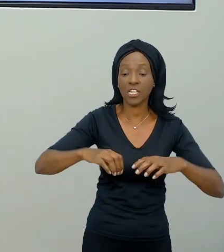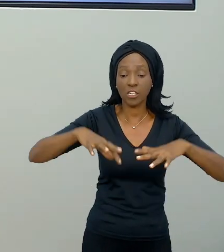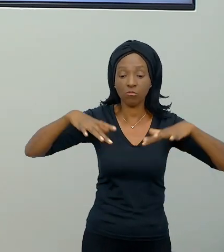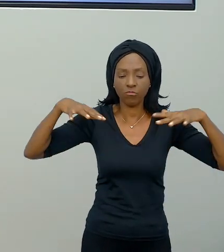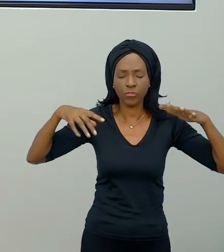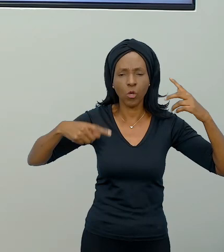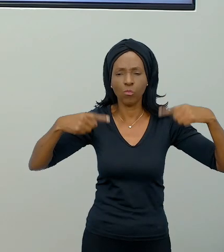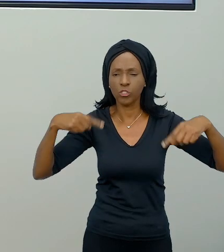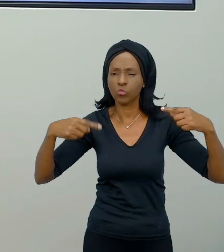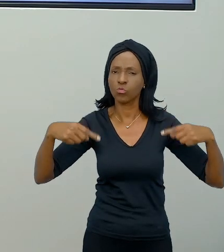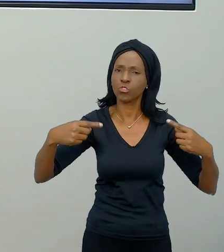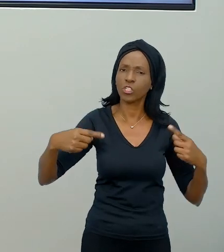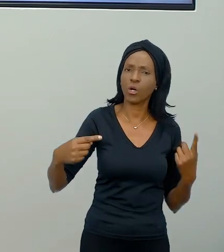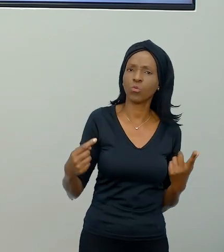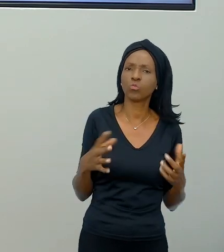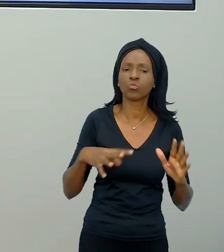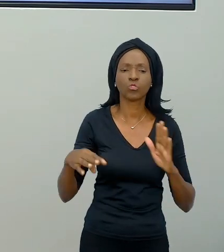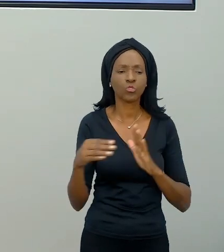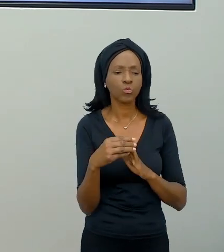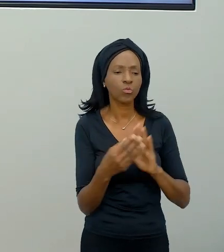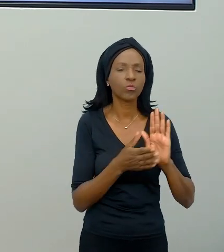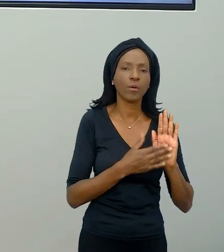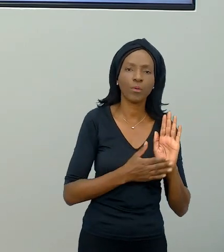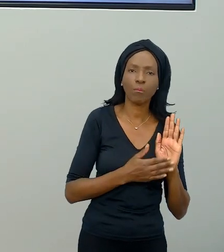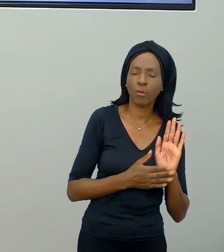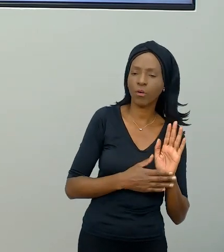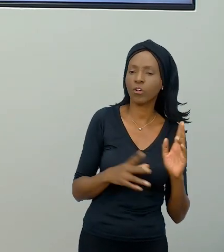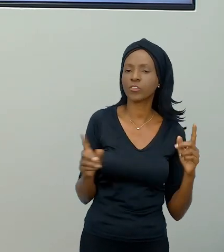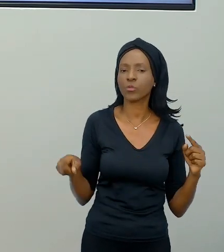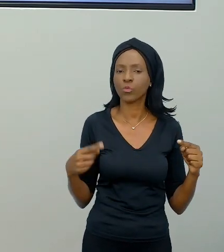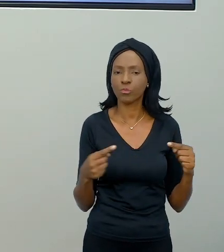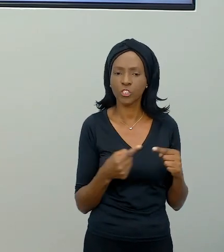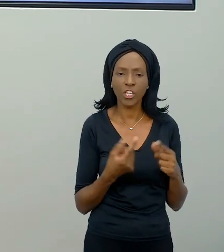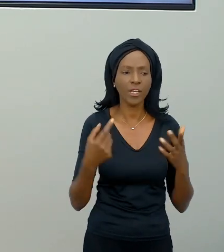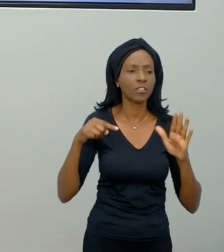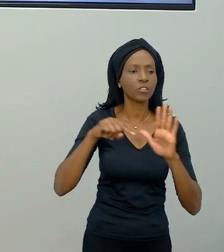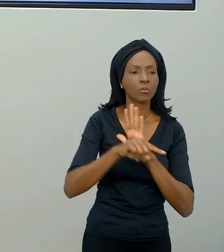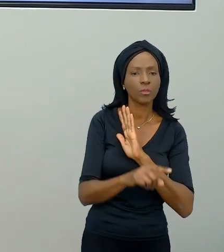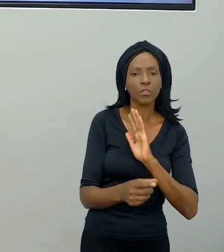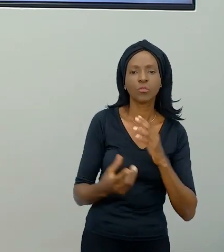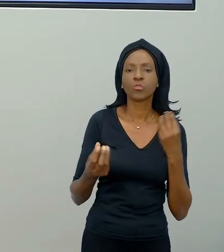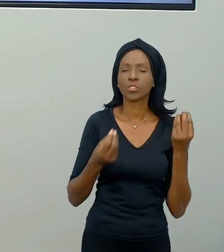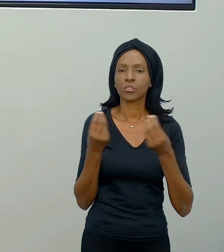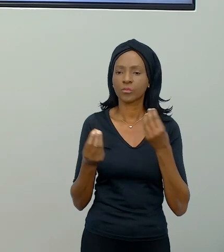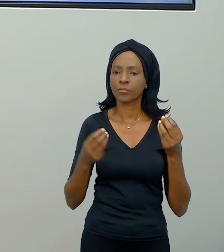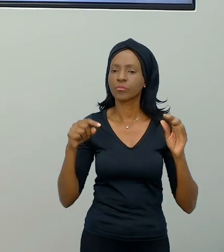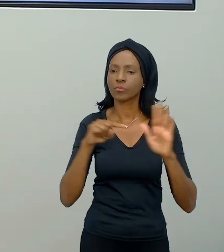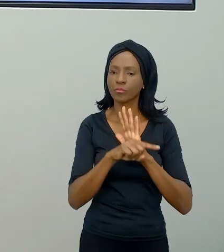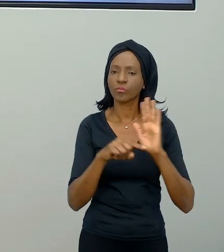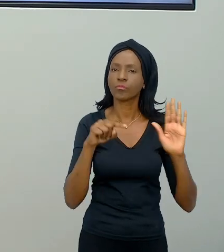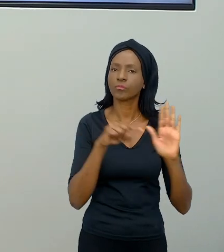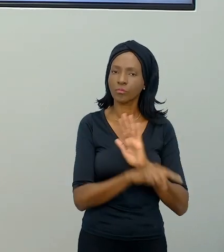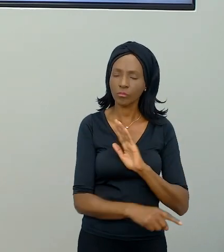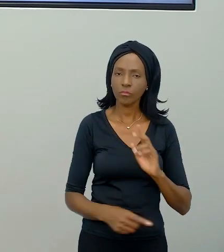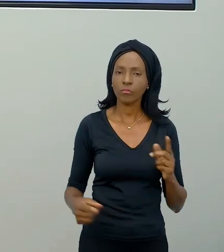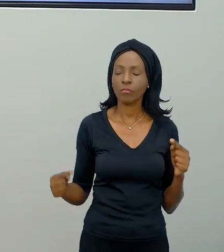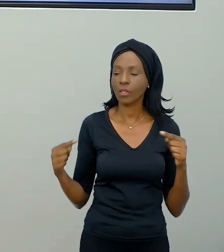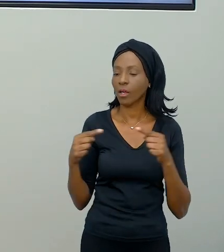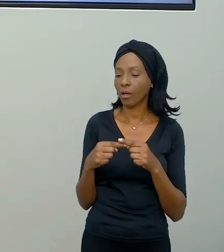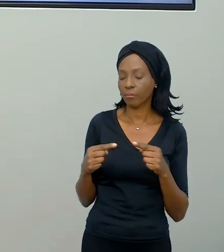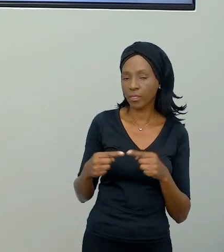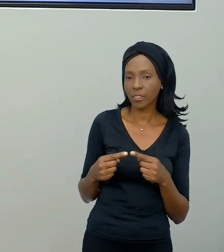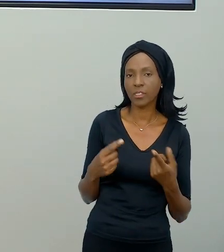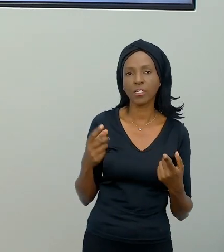discussão daquilo que foi proposto enquanto objeto, das perguntas e como essas perguntas elas estão vinculadas